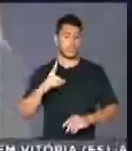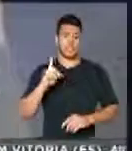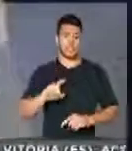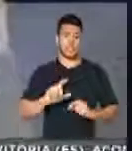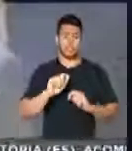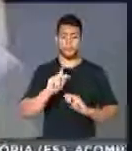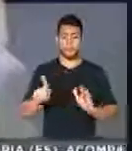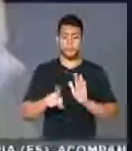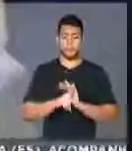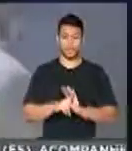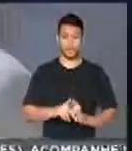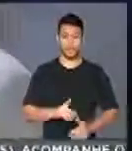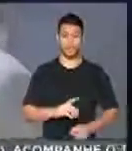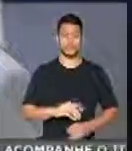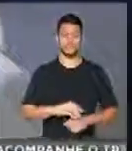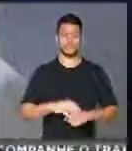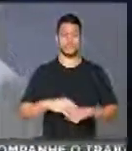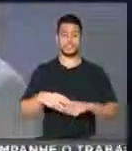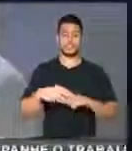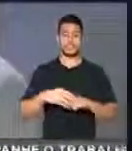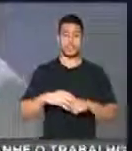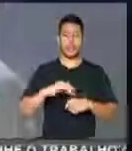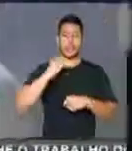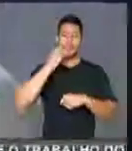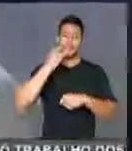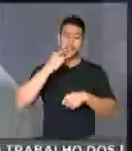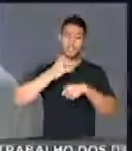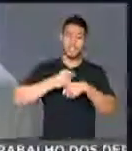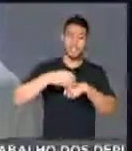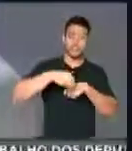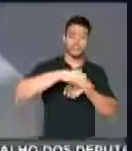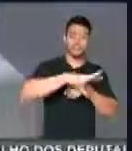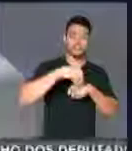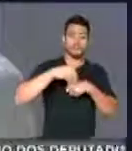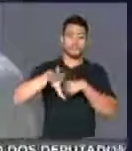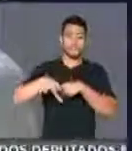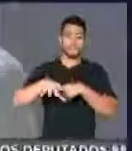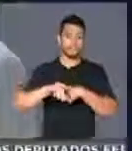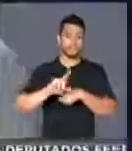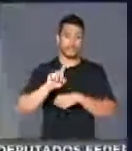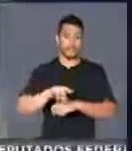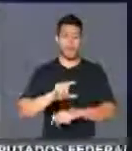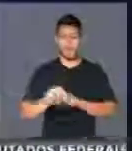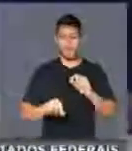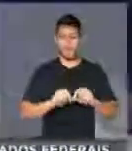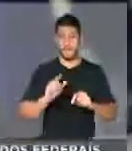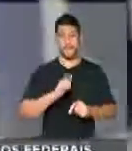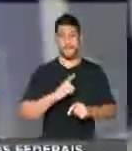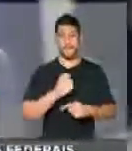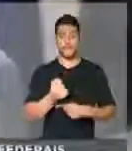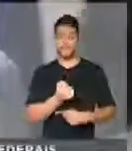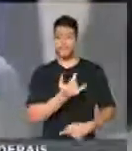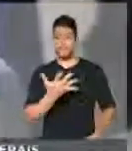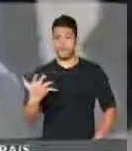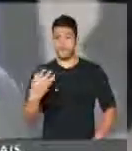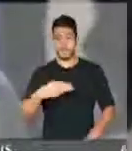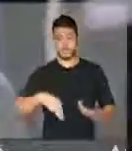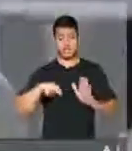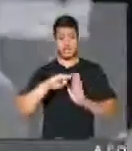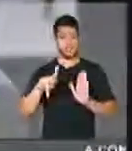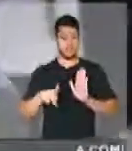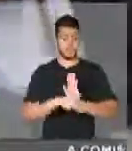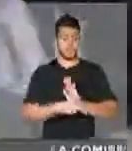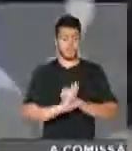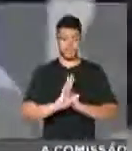às distribuidoras de energia da Amazônia. E são diversas medidas provisórias, três medidas provisórias